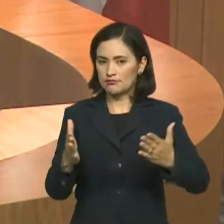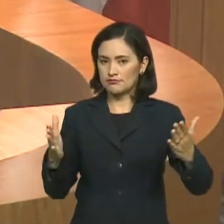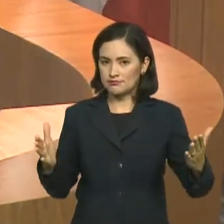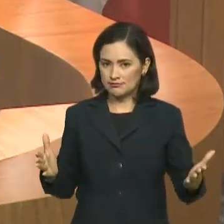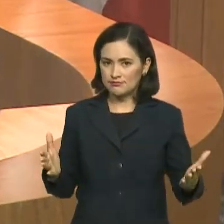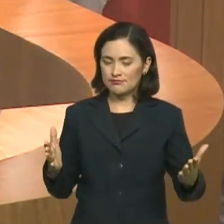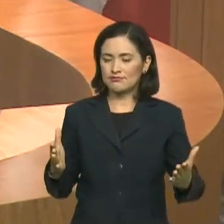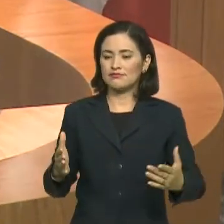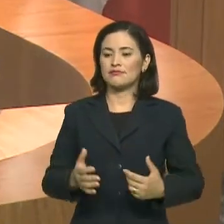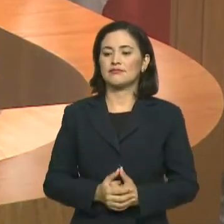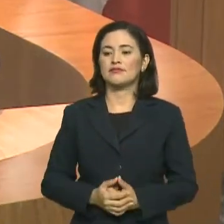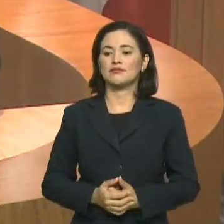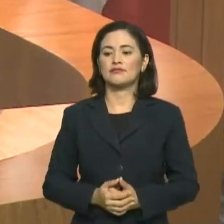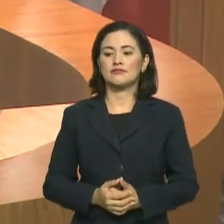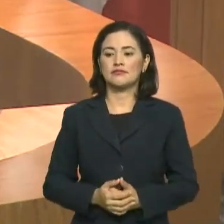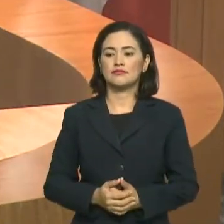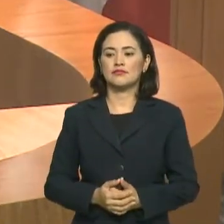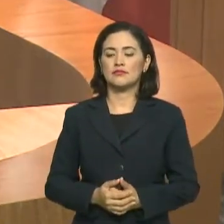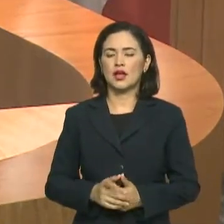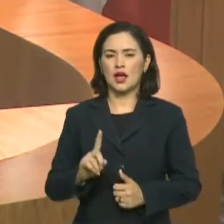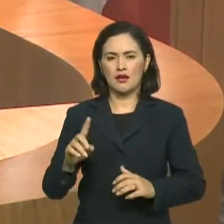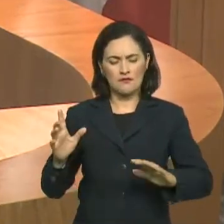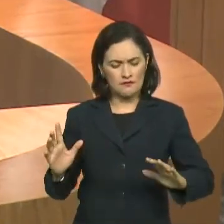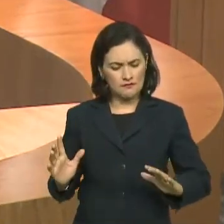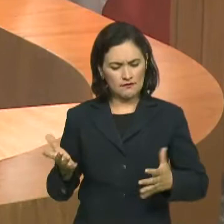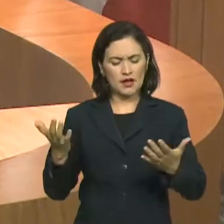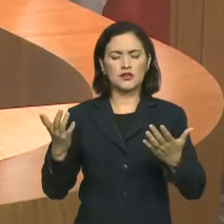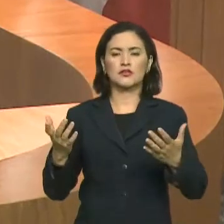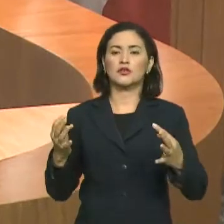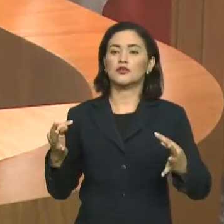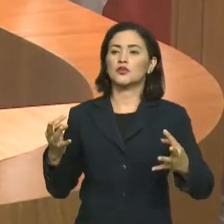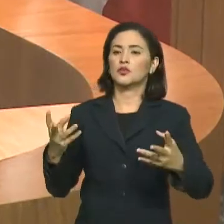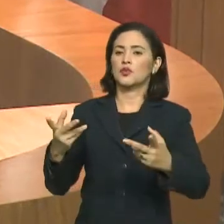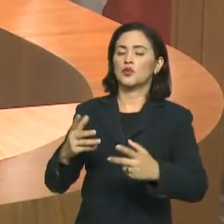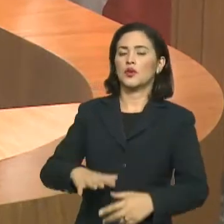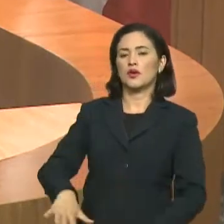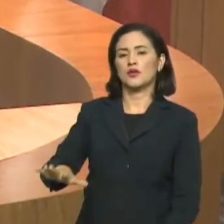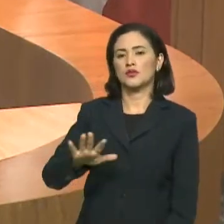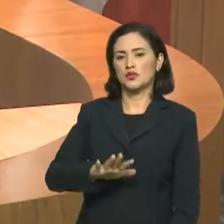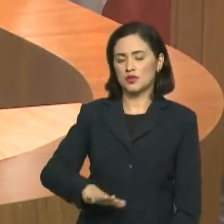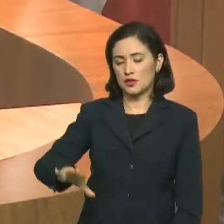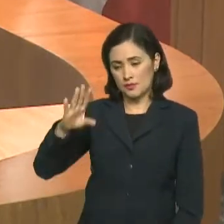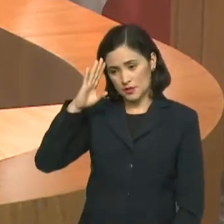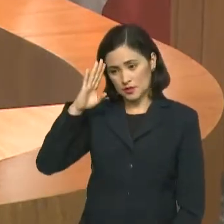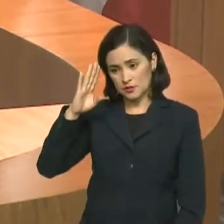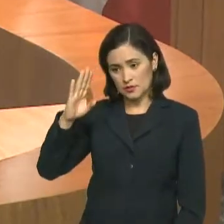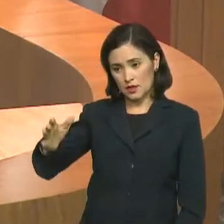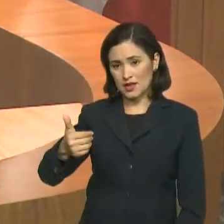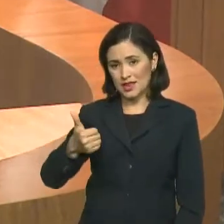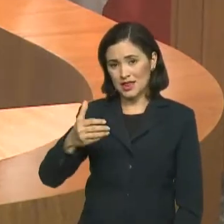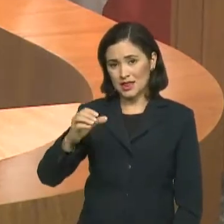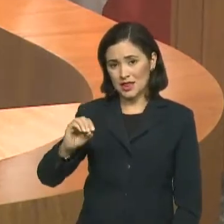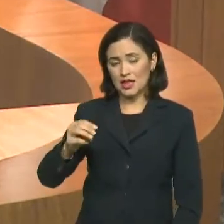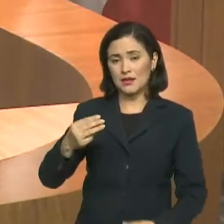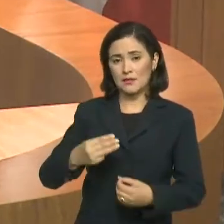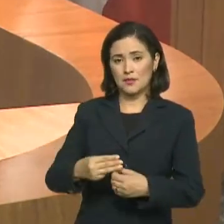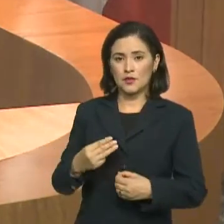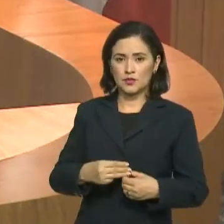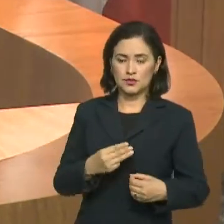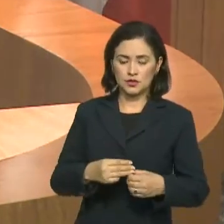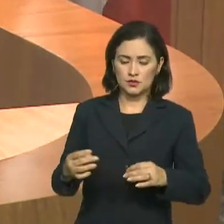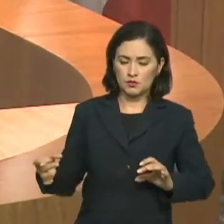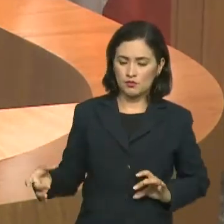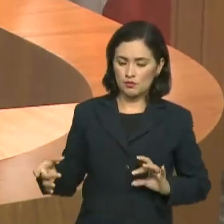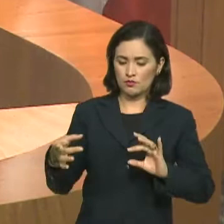inaugurada e será uma grande festa para toda aquela região, sobretudo aos 10 municípios que serão